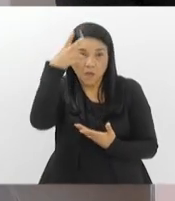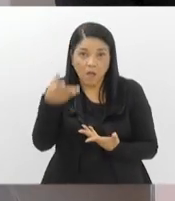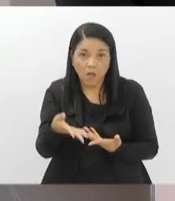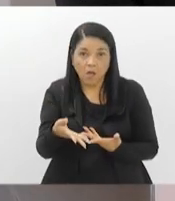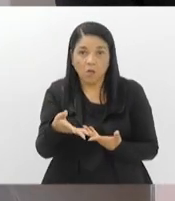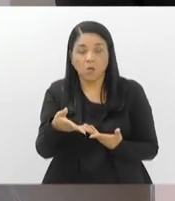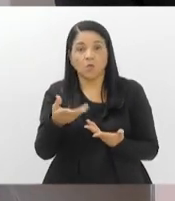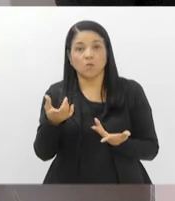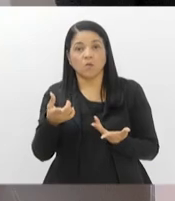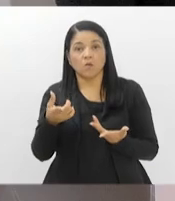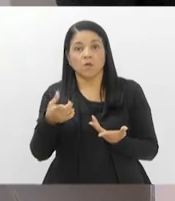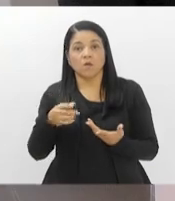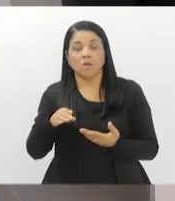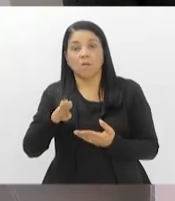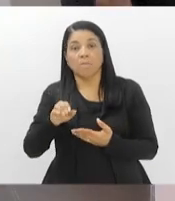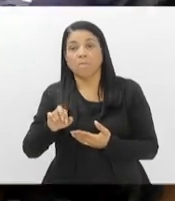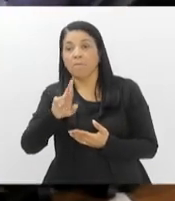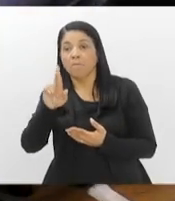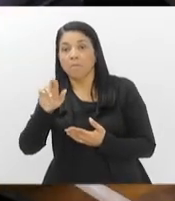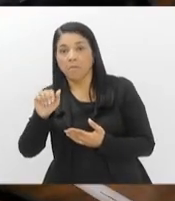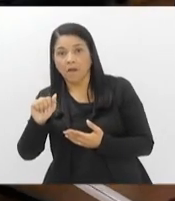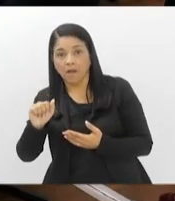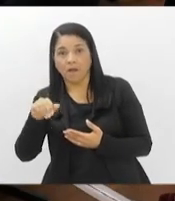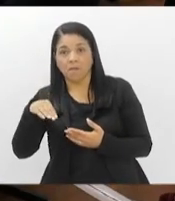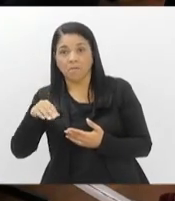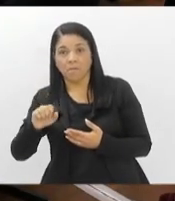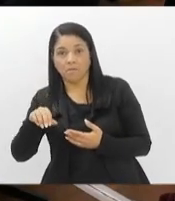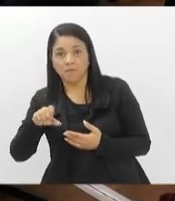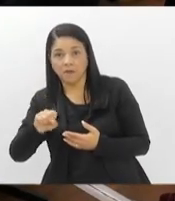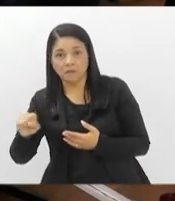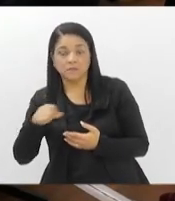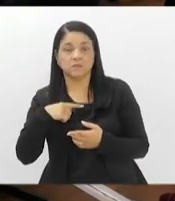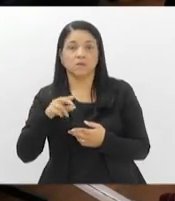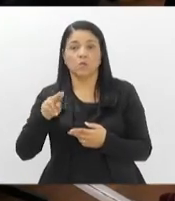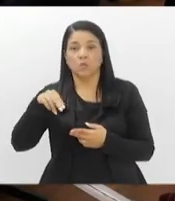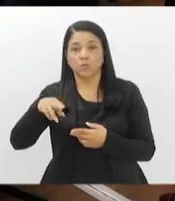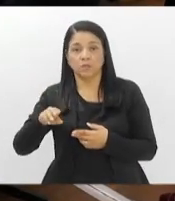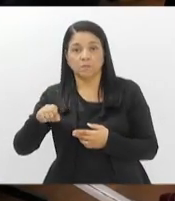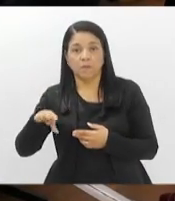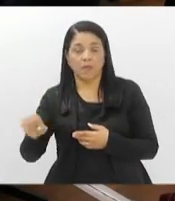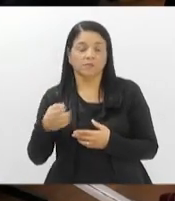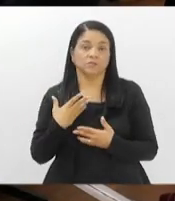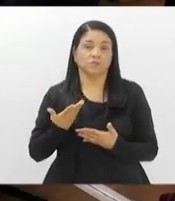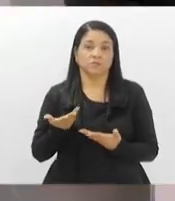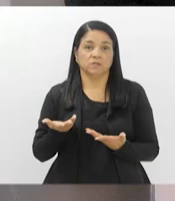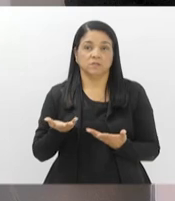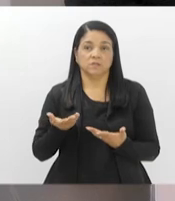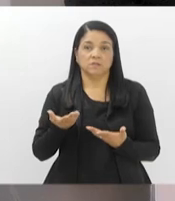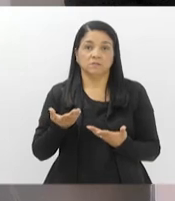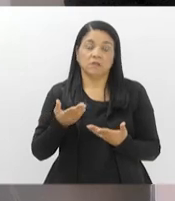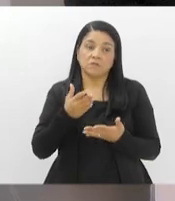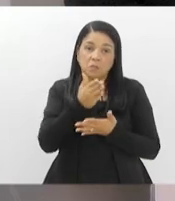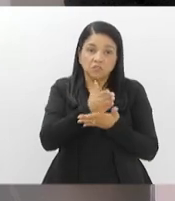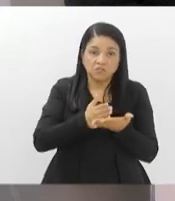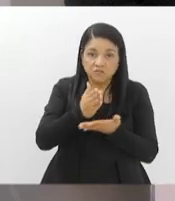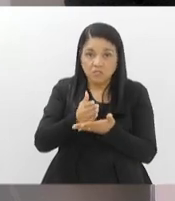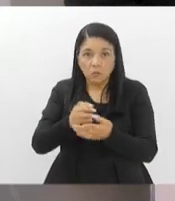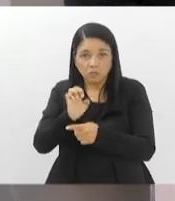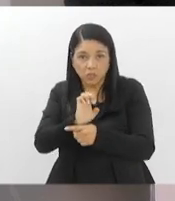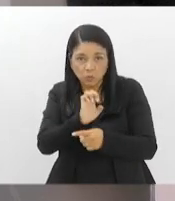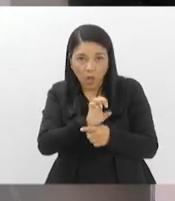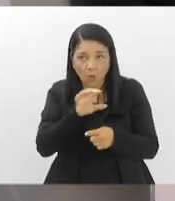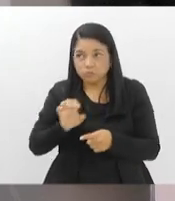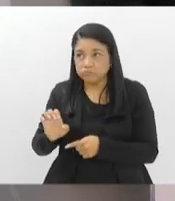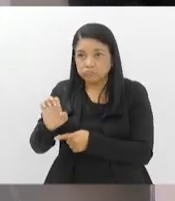Rona tem un médio barram tem un médio região serr tem un Mas deve ter uma divisão Estadual talvez é não sei se Cada um